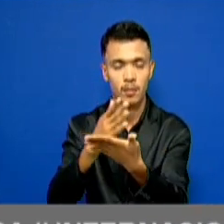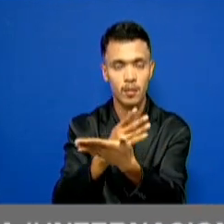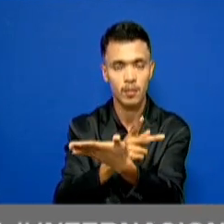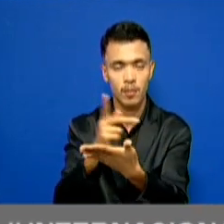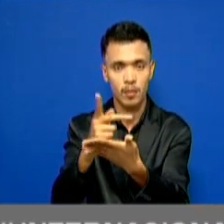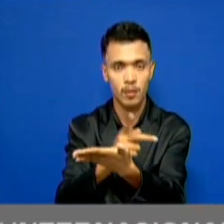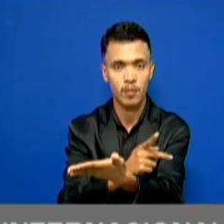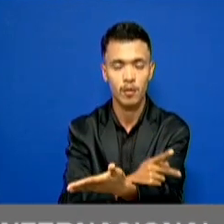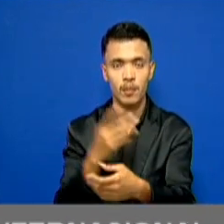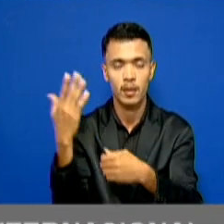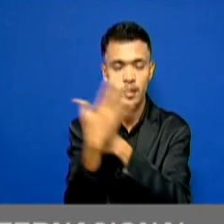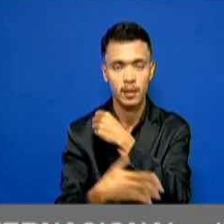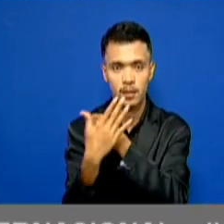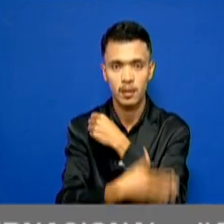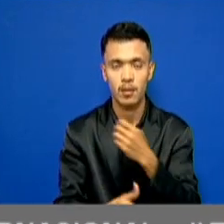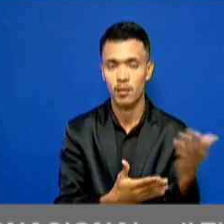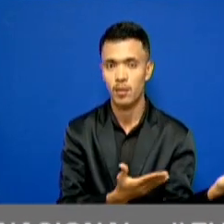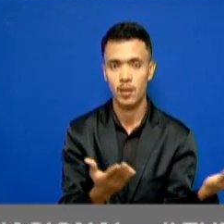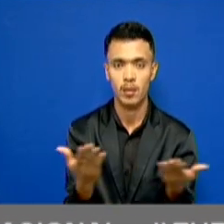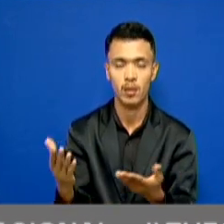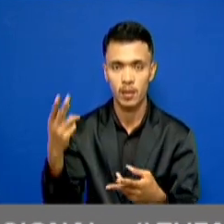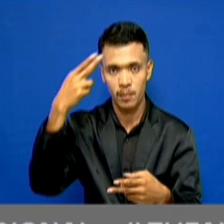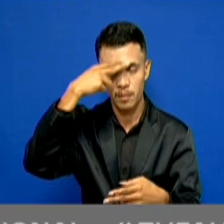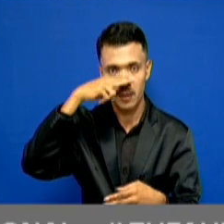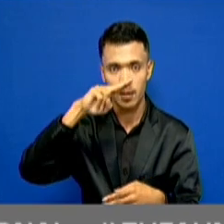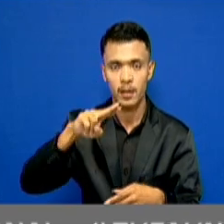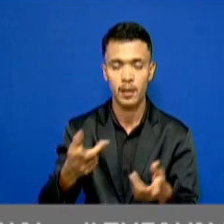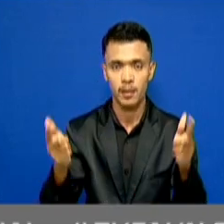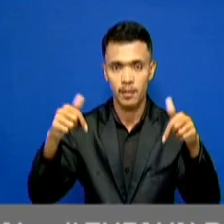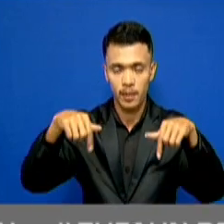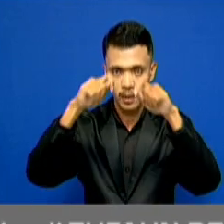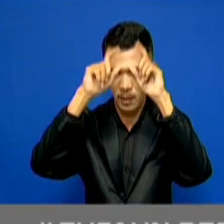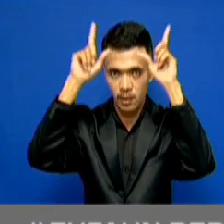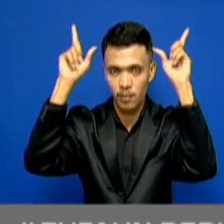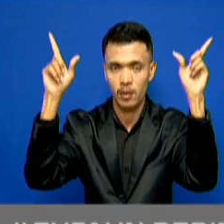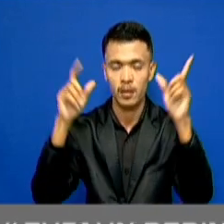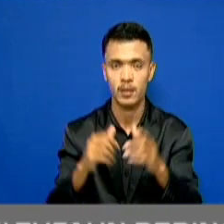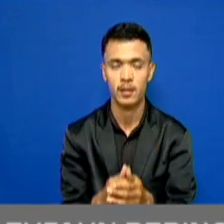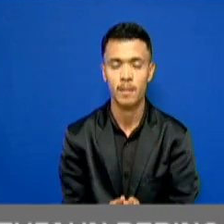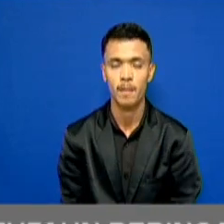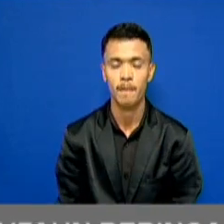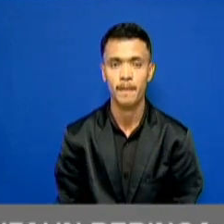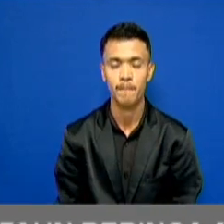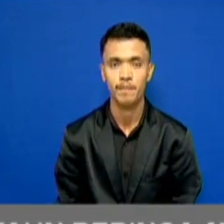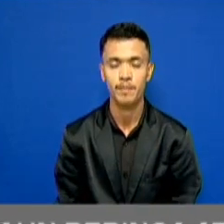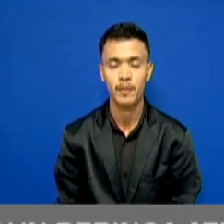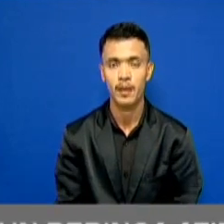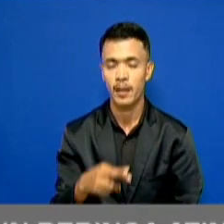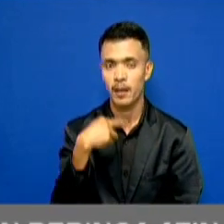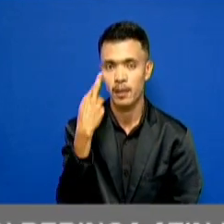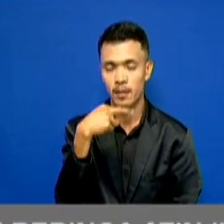belkunyes dadamos turista mai itane faten. Iha komponente itu barak makasai ligado bai dene.